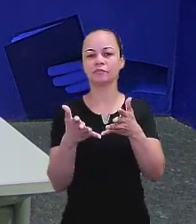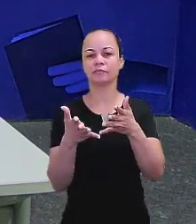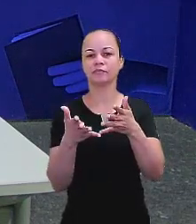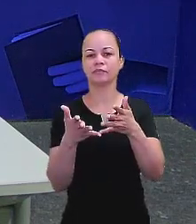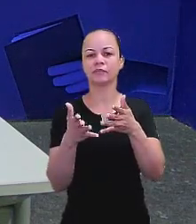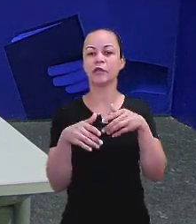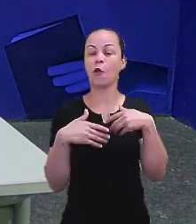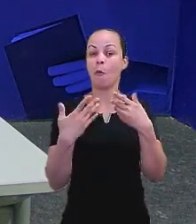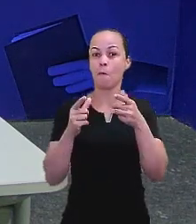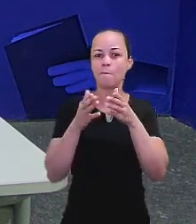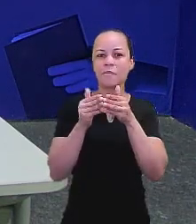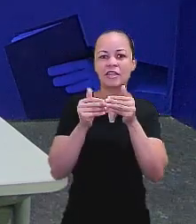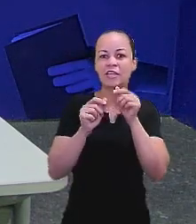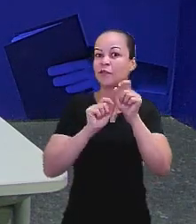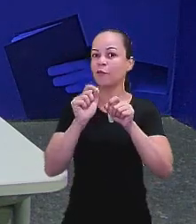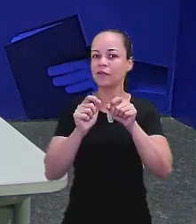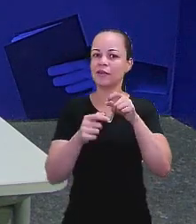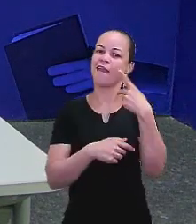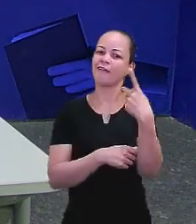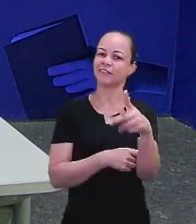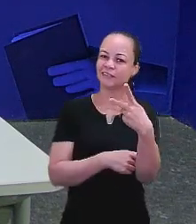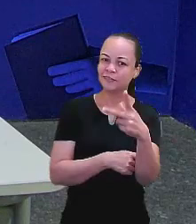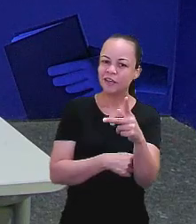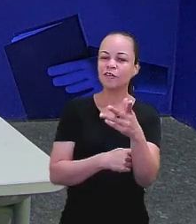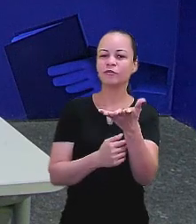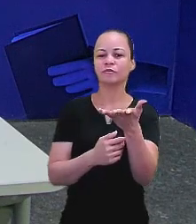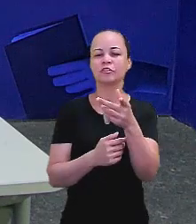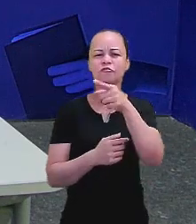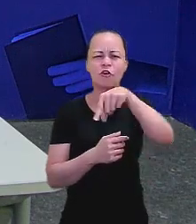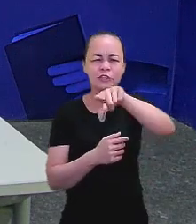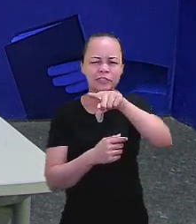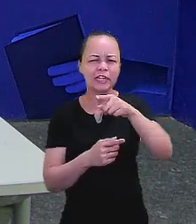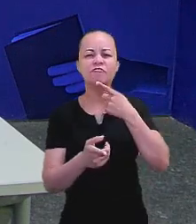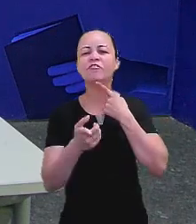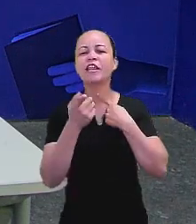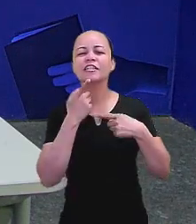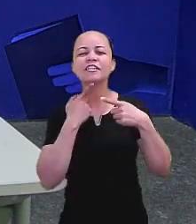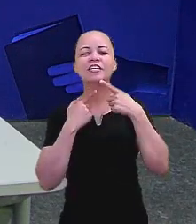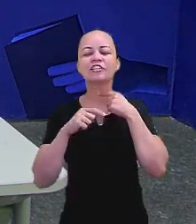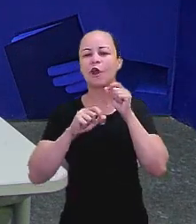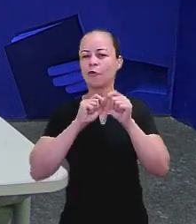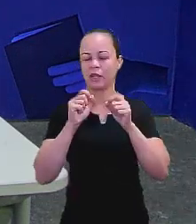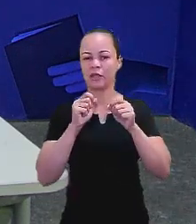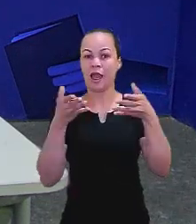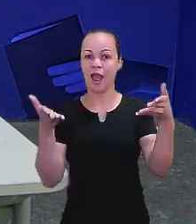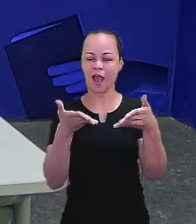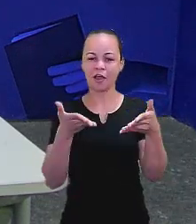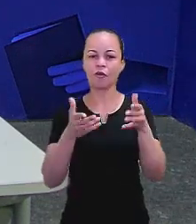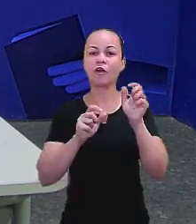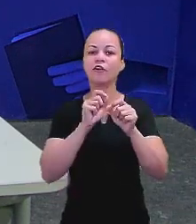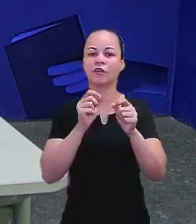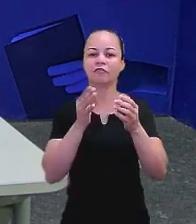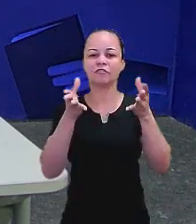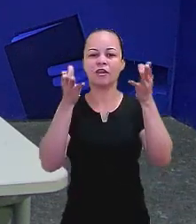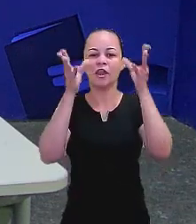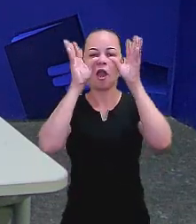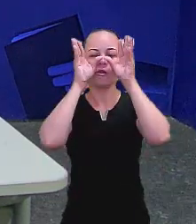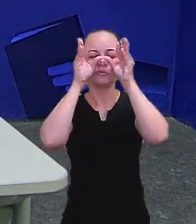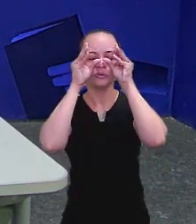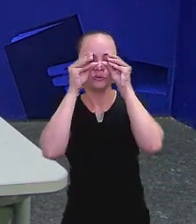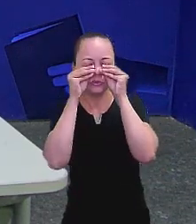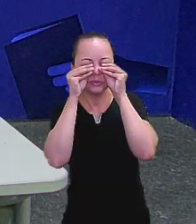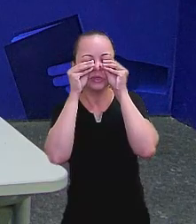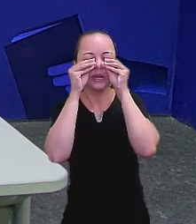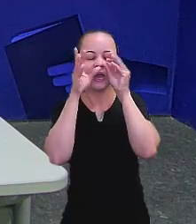seu. E aí, o que você vai desejar? Então agora você fecha os olhos e faz o